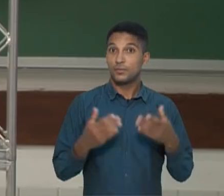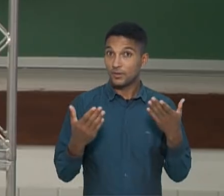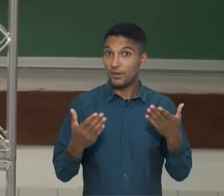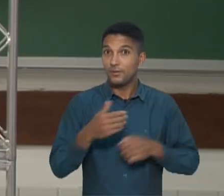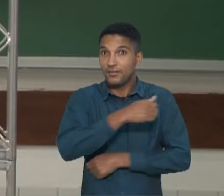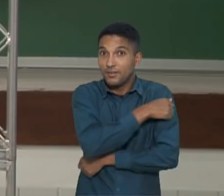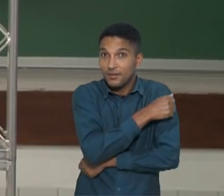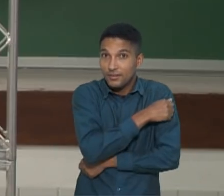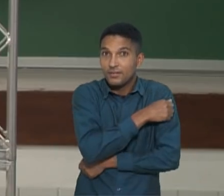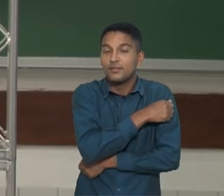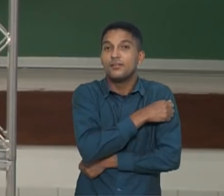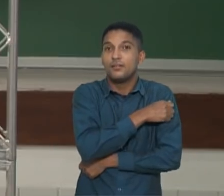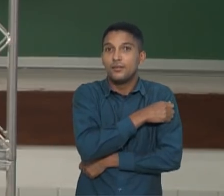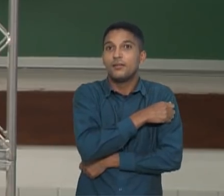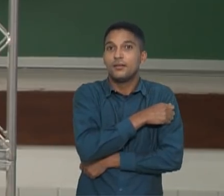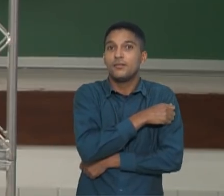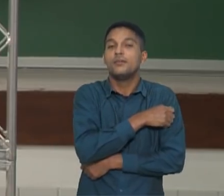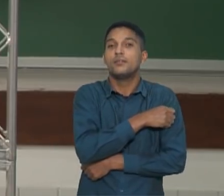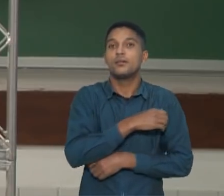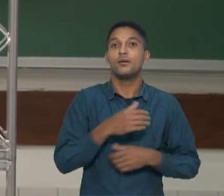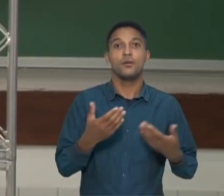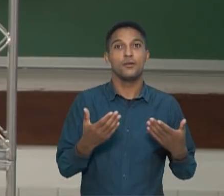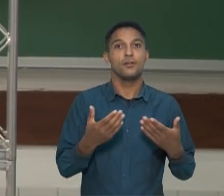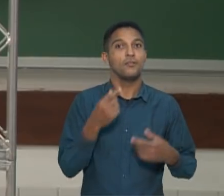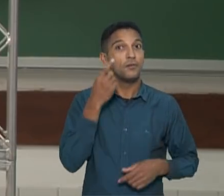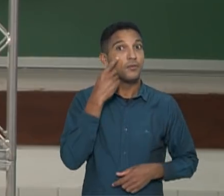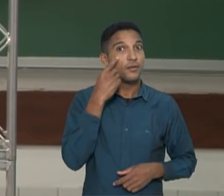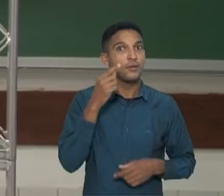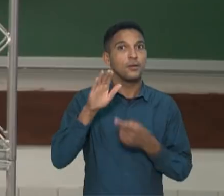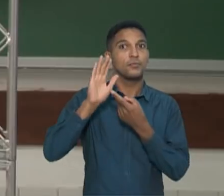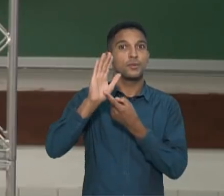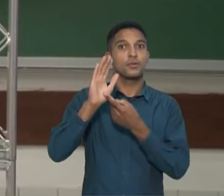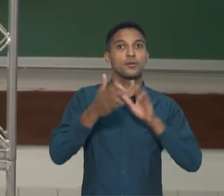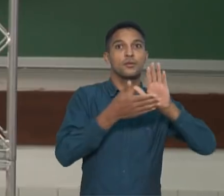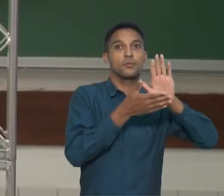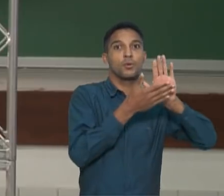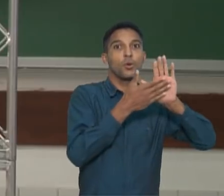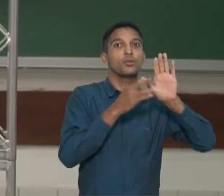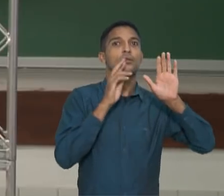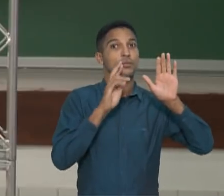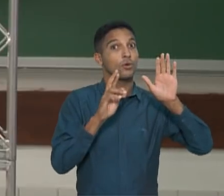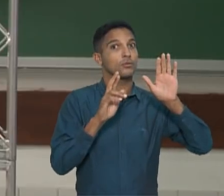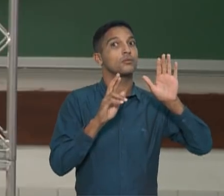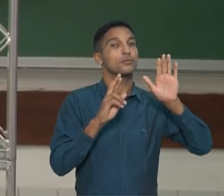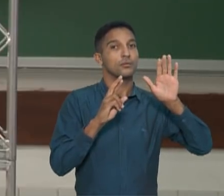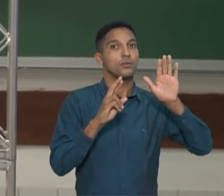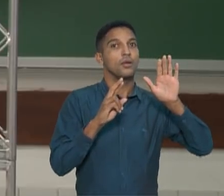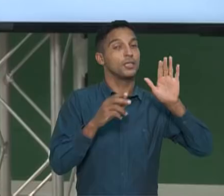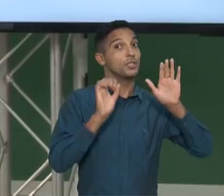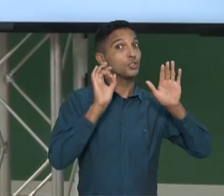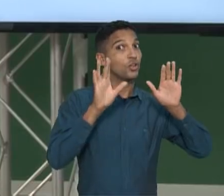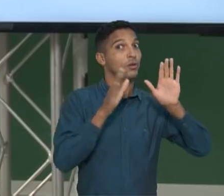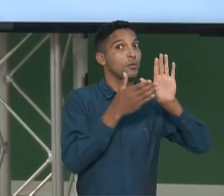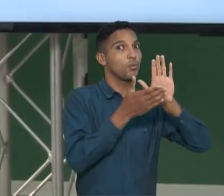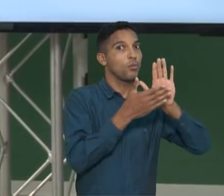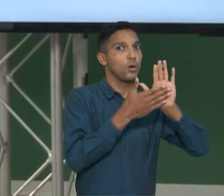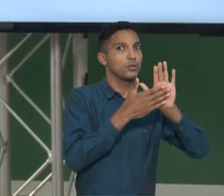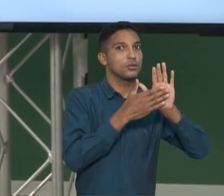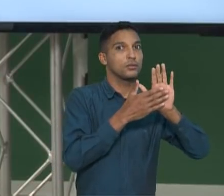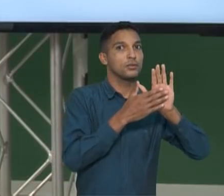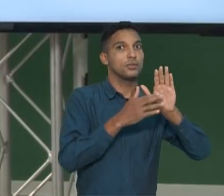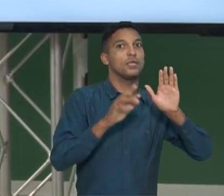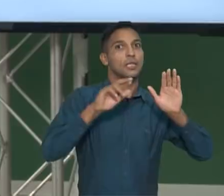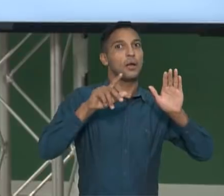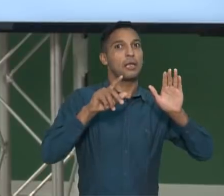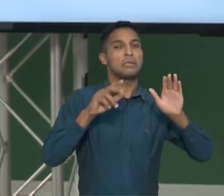Então, galera, vamos aqui trazer para vocês uma proposta de resposta, né? Então, é só uma proposta, não quer dizer que se